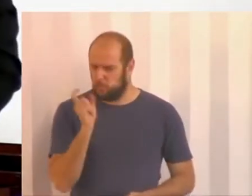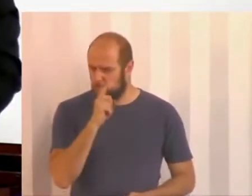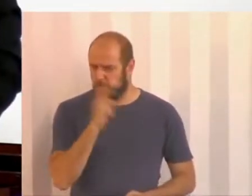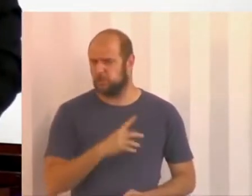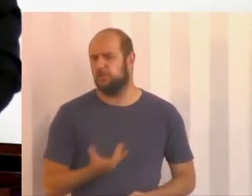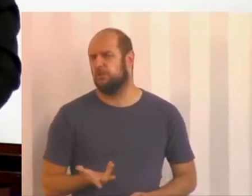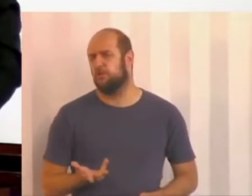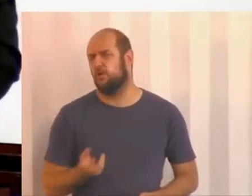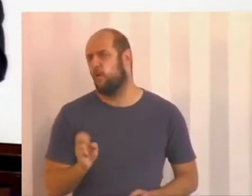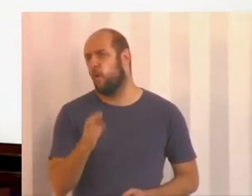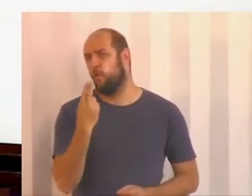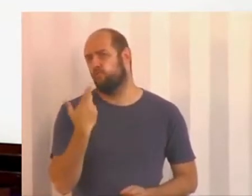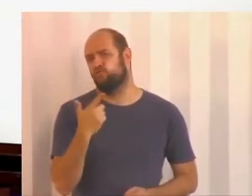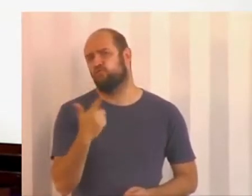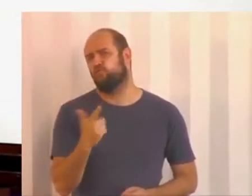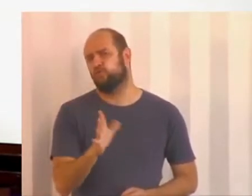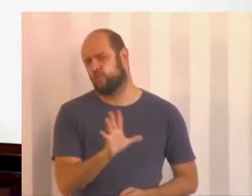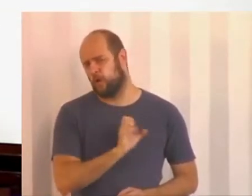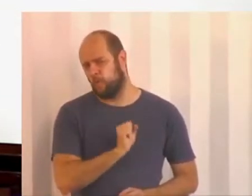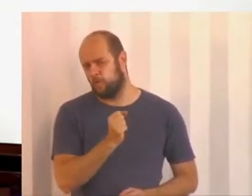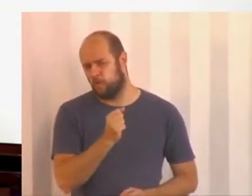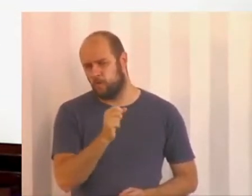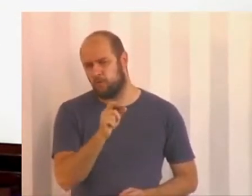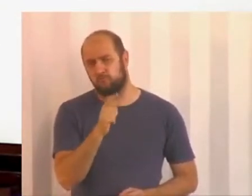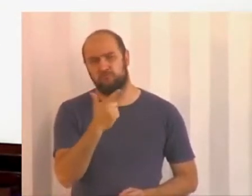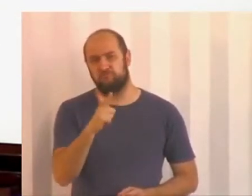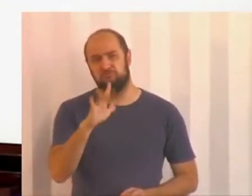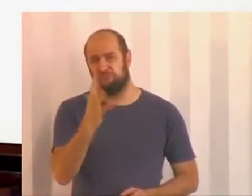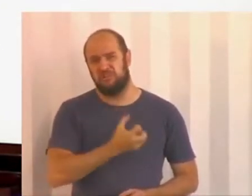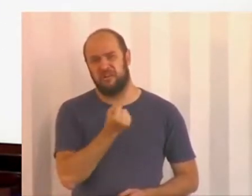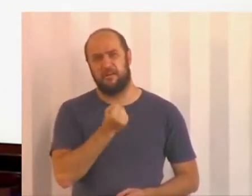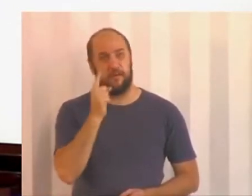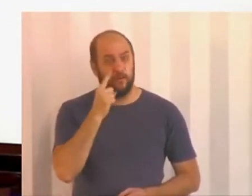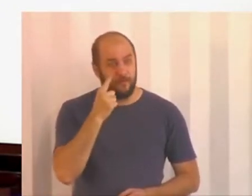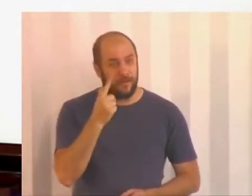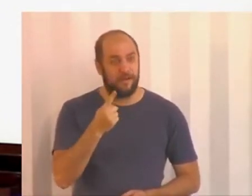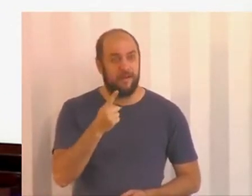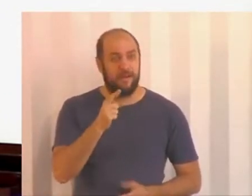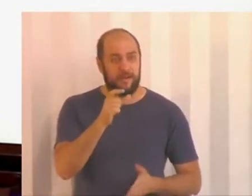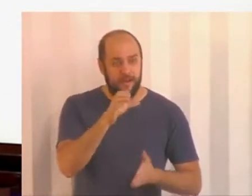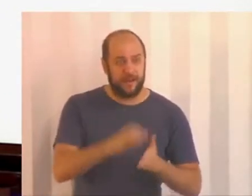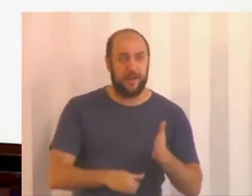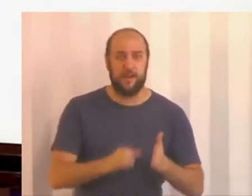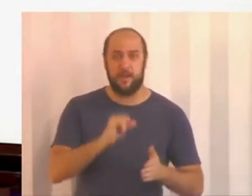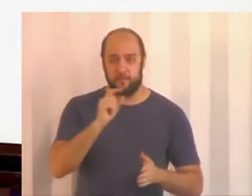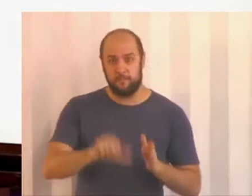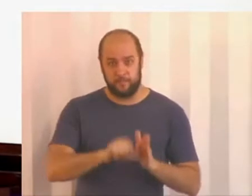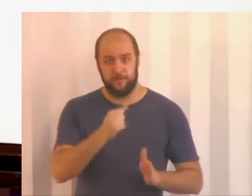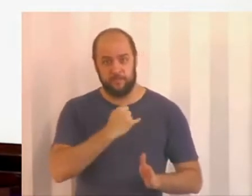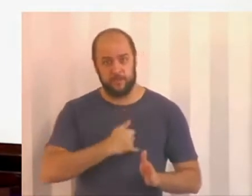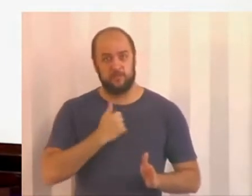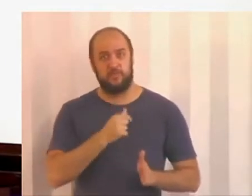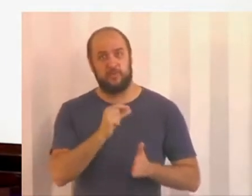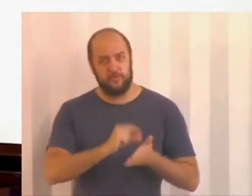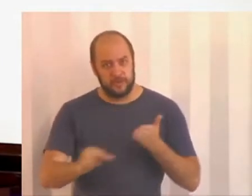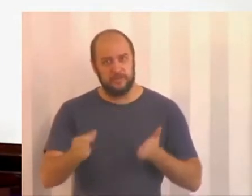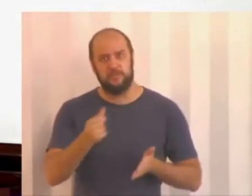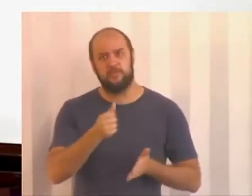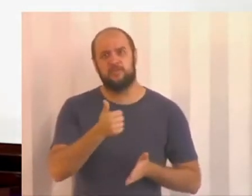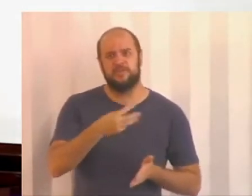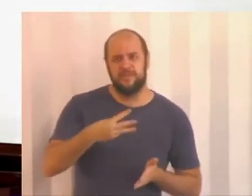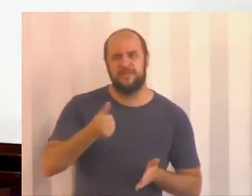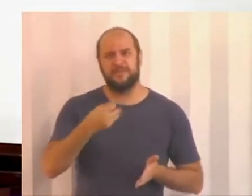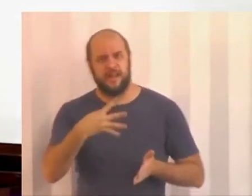salvação. Ele diz isso. Se você for lá em 1 João, capítulo 3, versículo 14 e o versículo 15, você